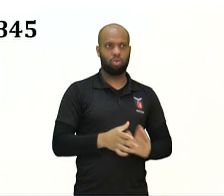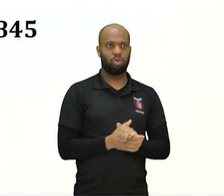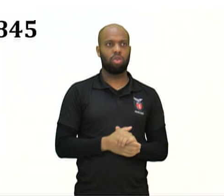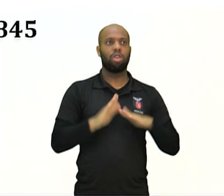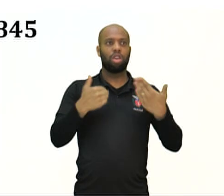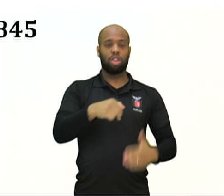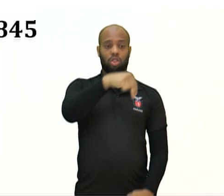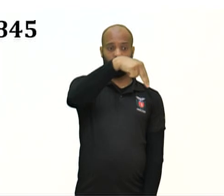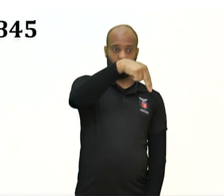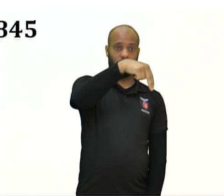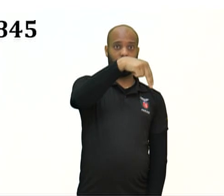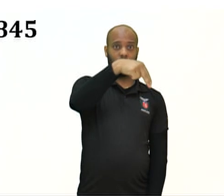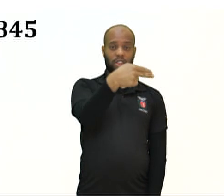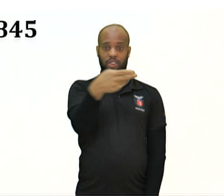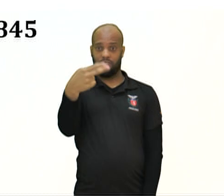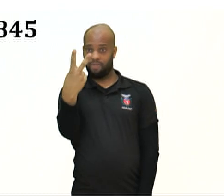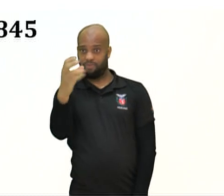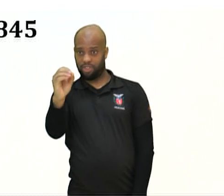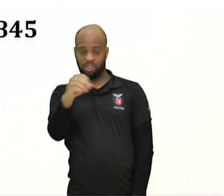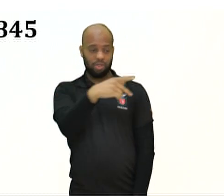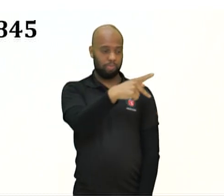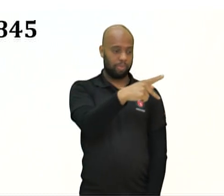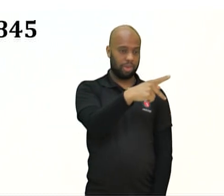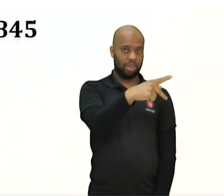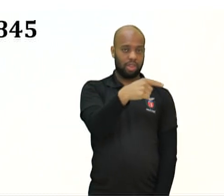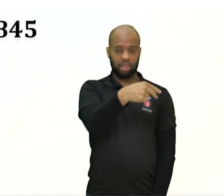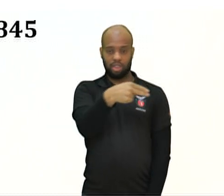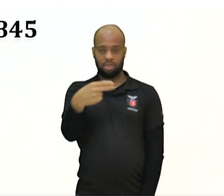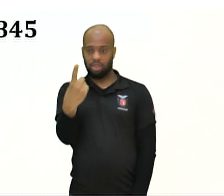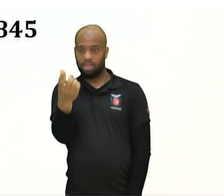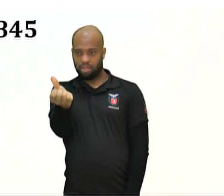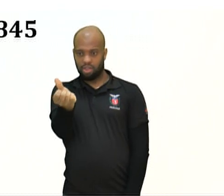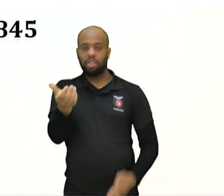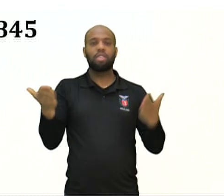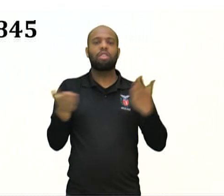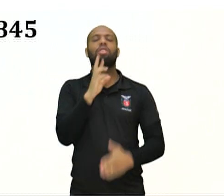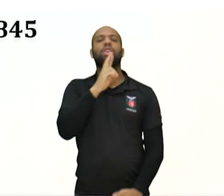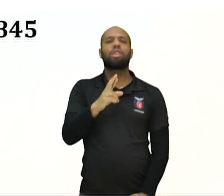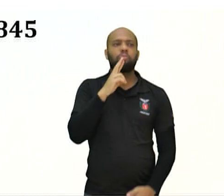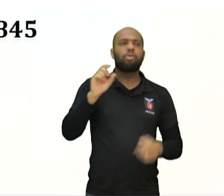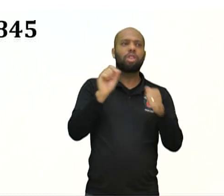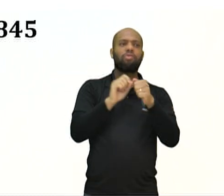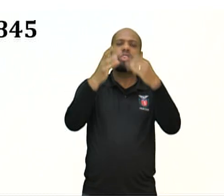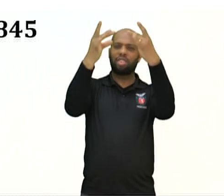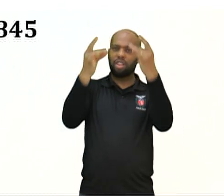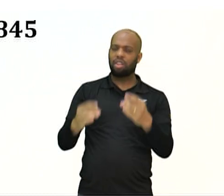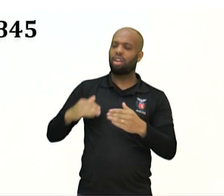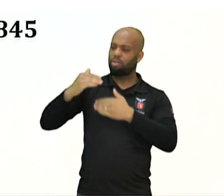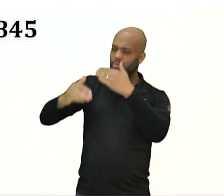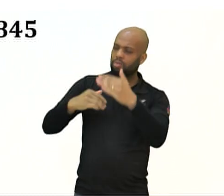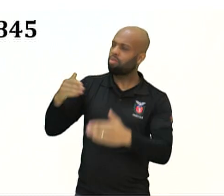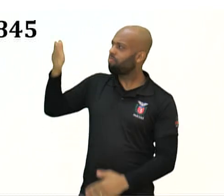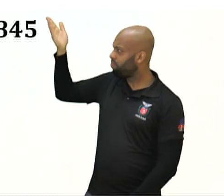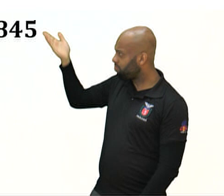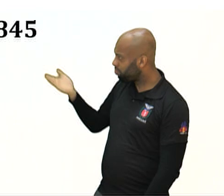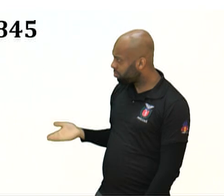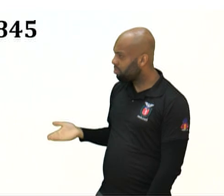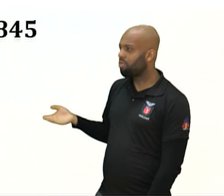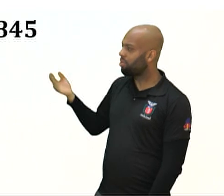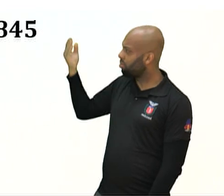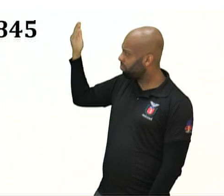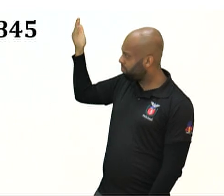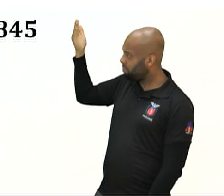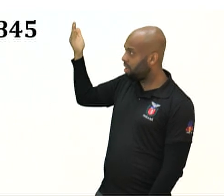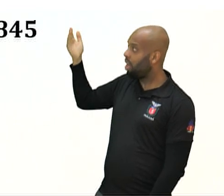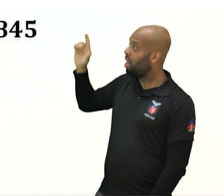o N é 20 e o P é 16. Então, resolvemos, fizemos todo o nosso processo de resolução e